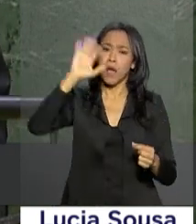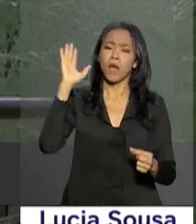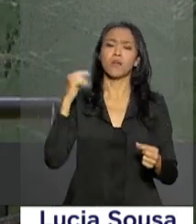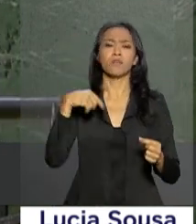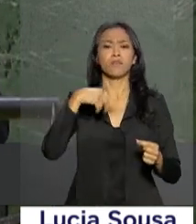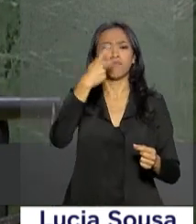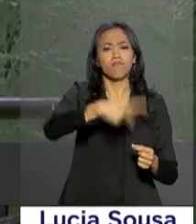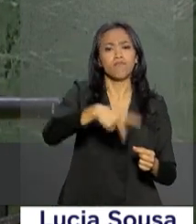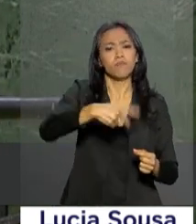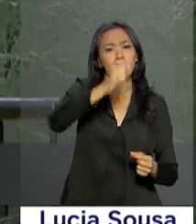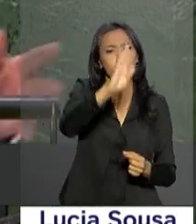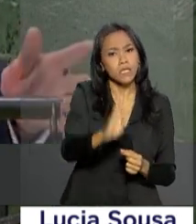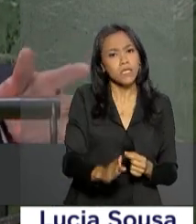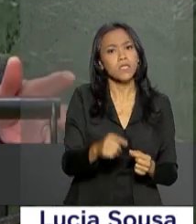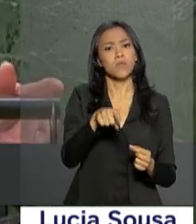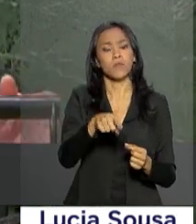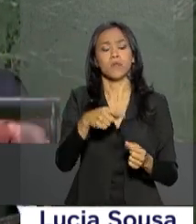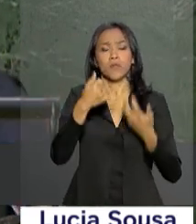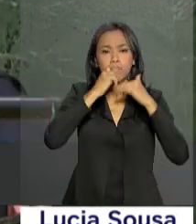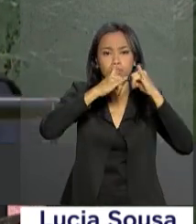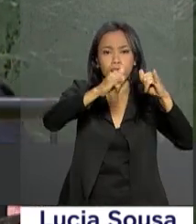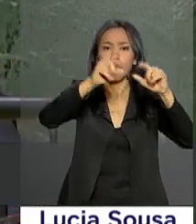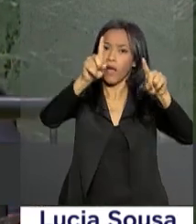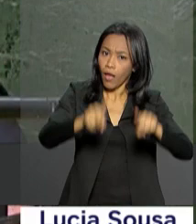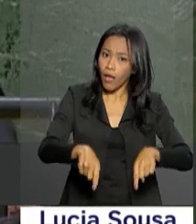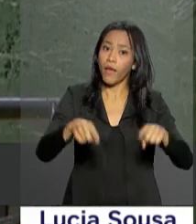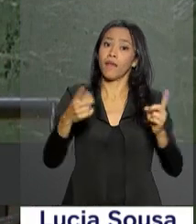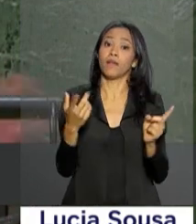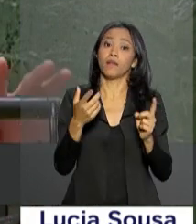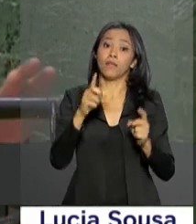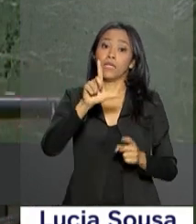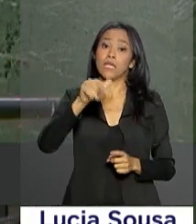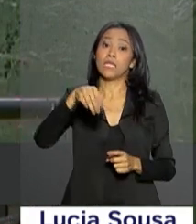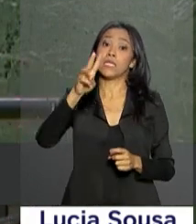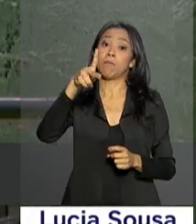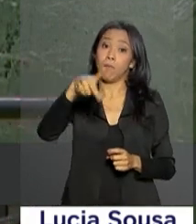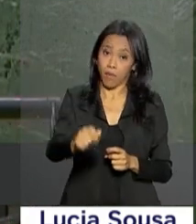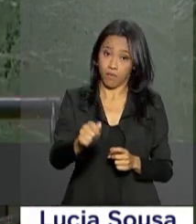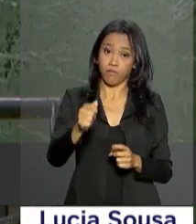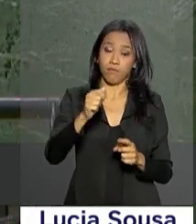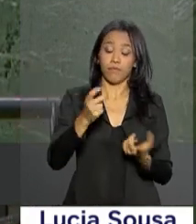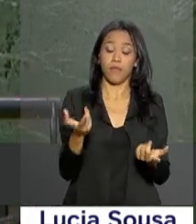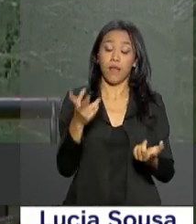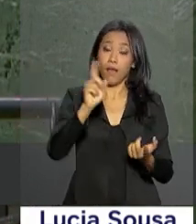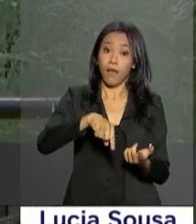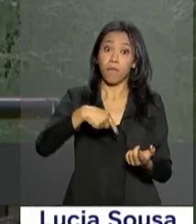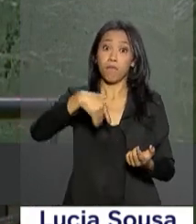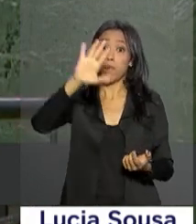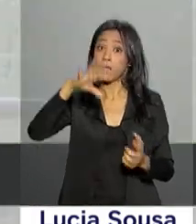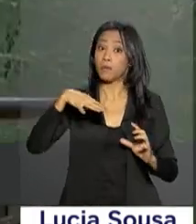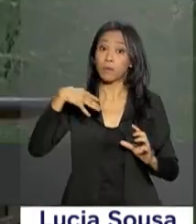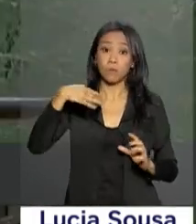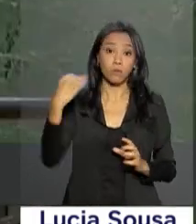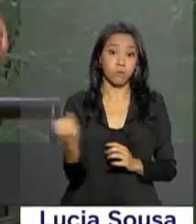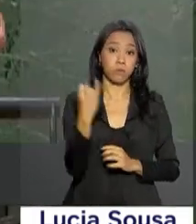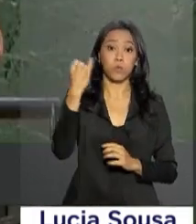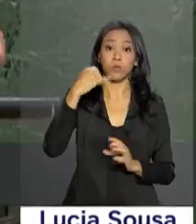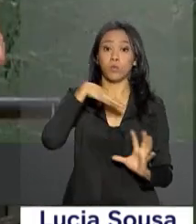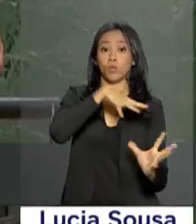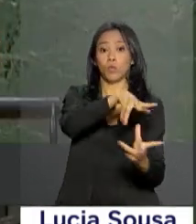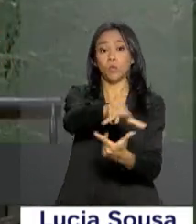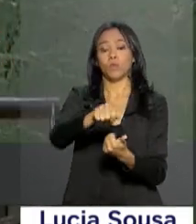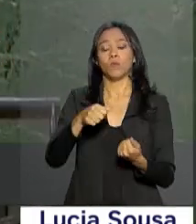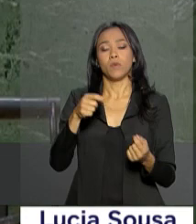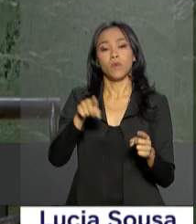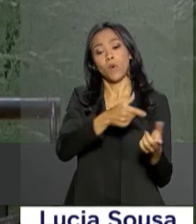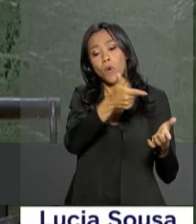é limpa e renovável aliás é uma das mais sustentáveis do mundo a causa dos